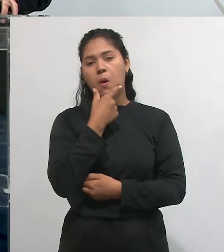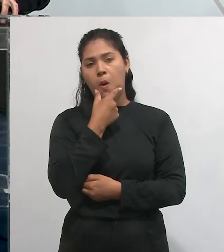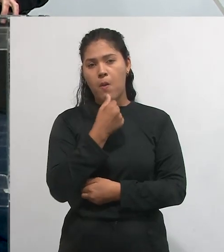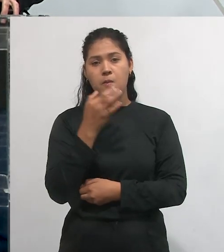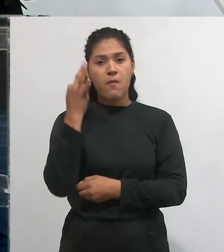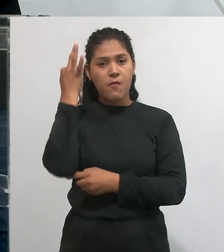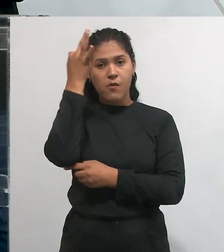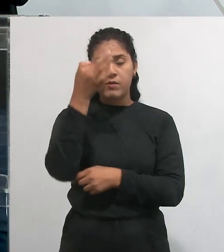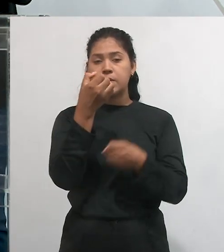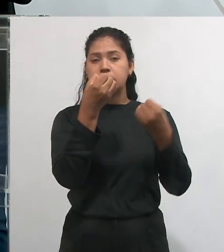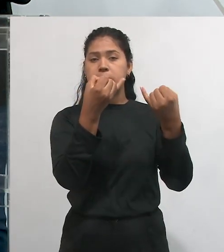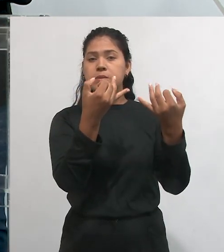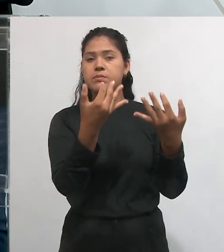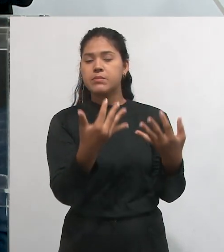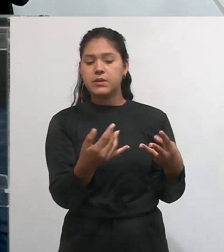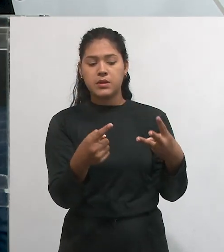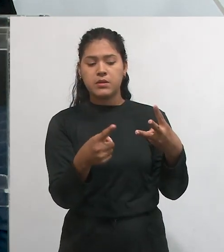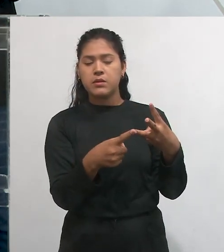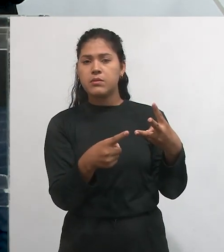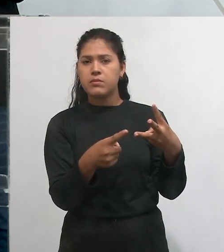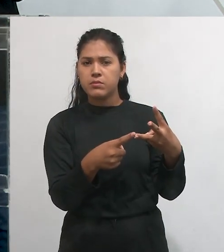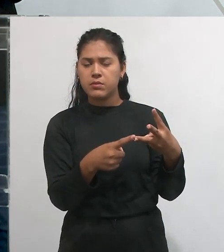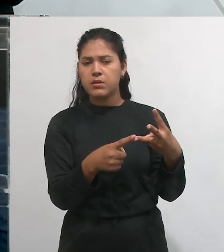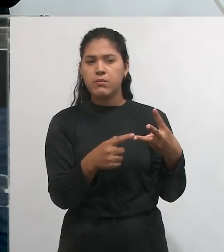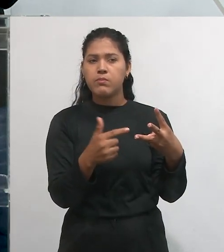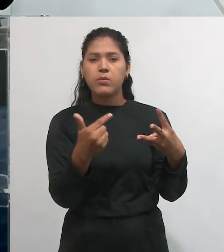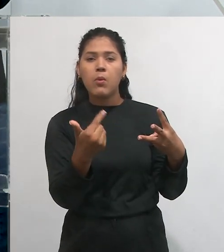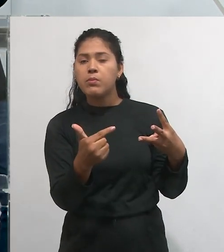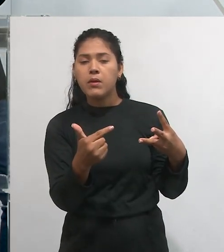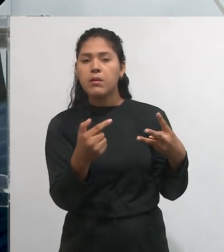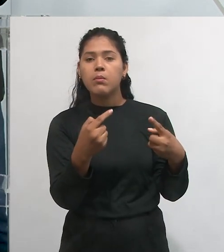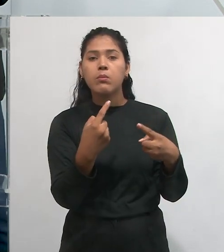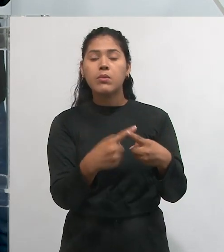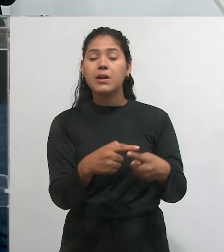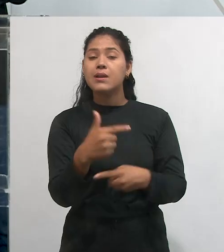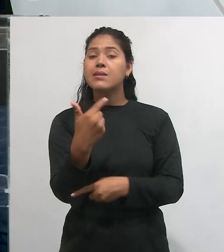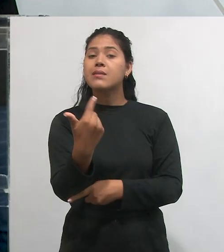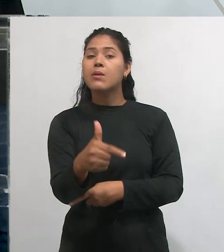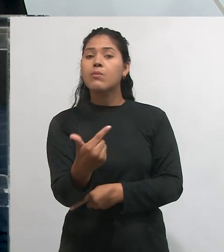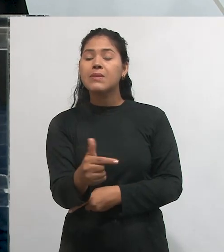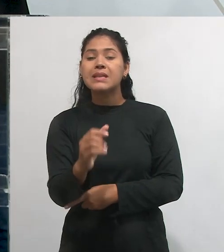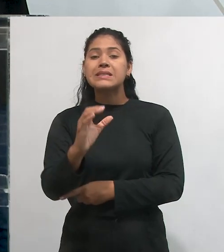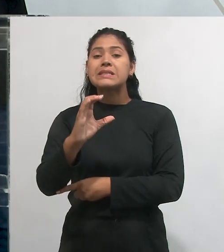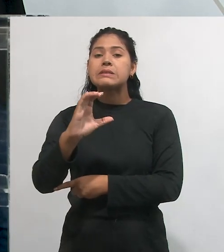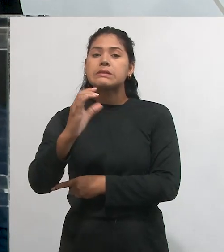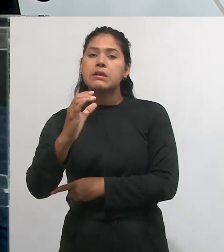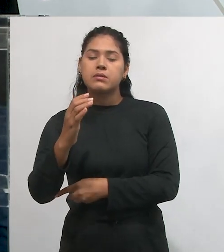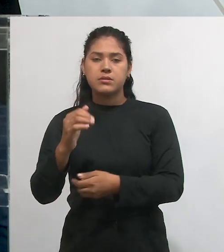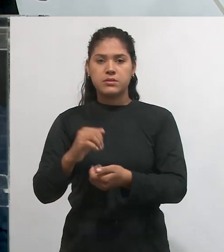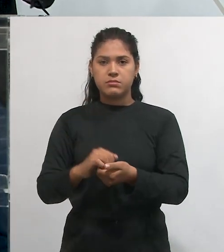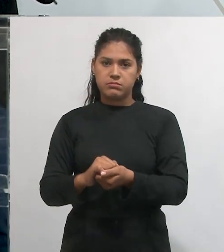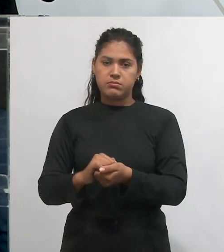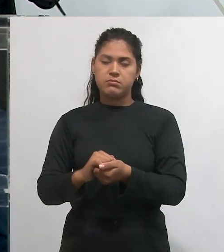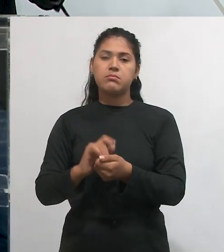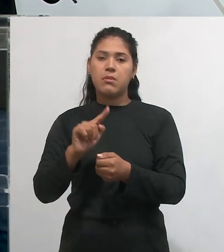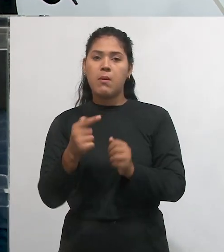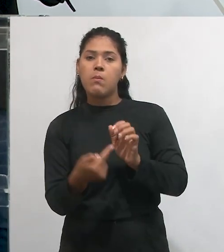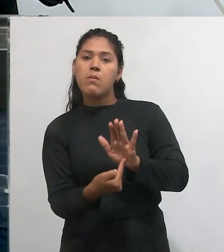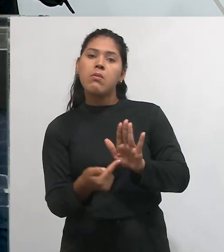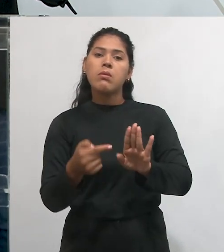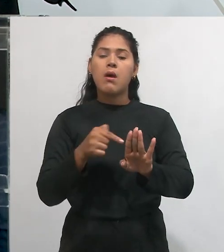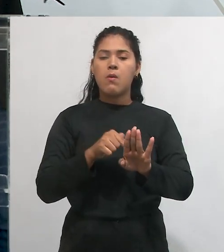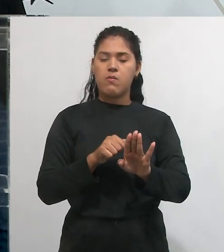não é porque não é objeto de investigação. Gente, esse ponto é fundamental. Porque tudo que é objeto